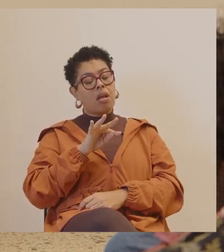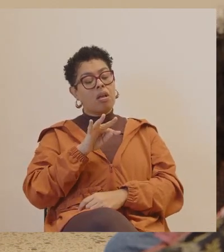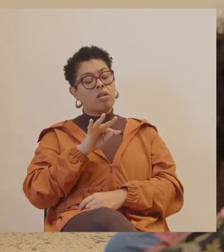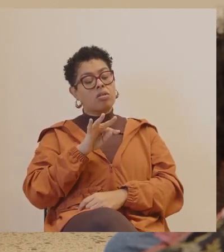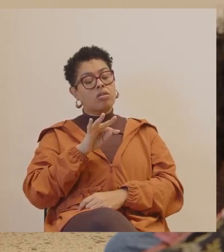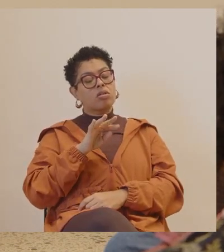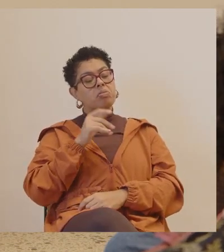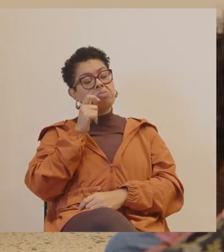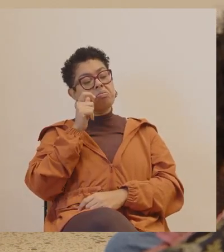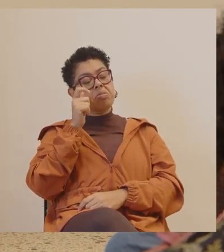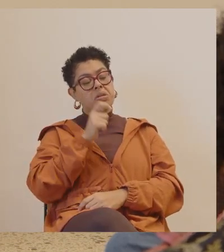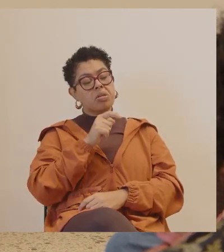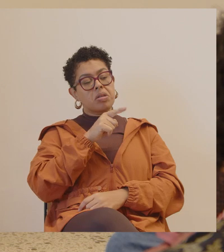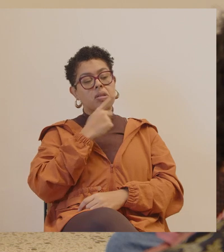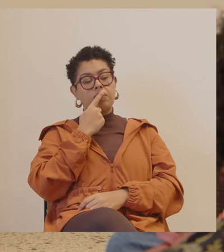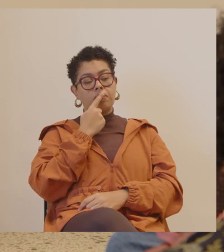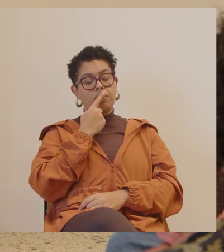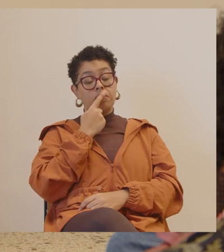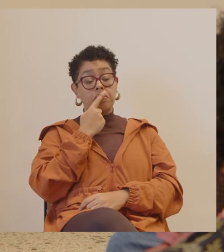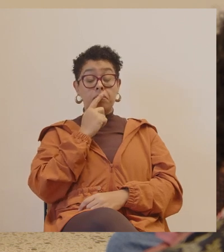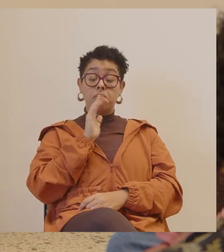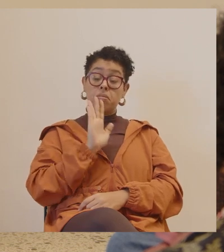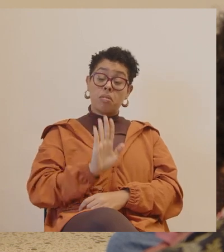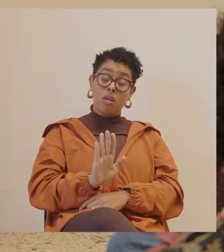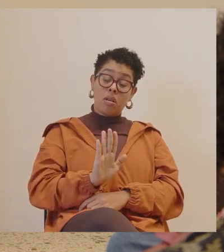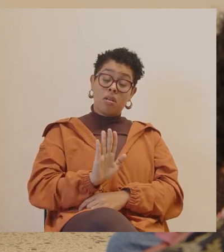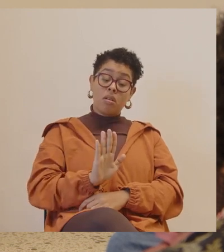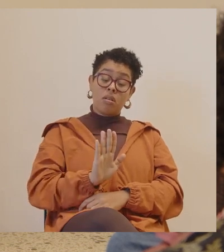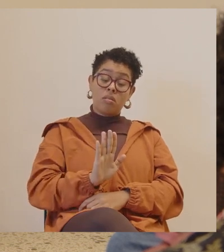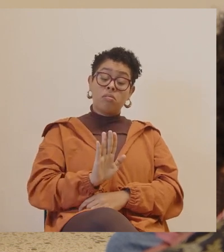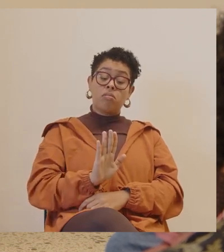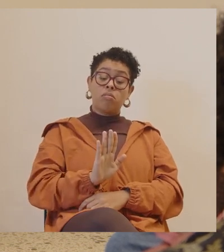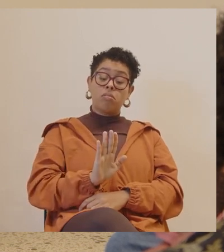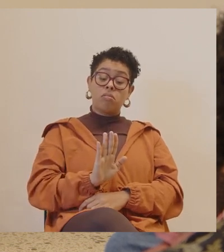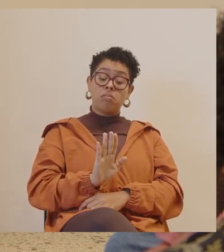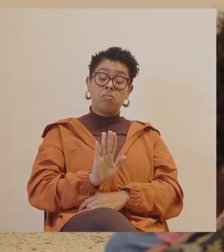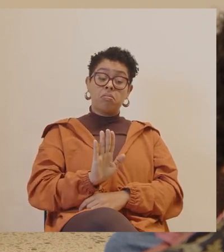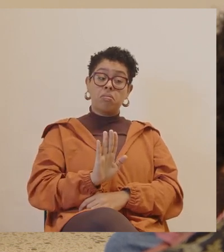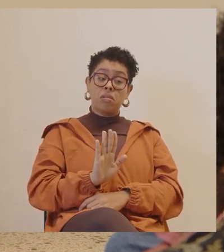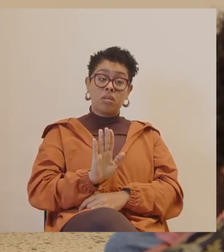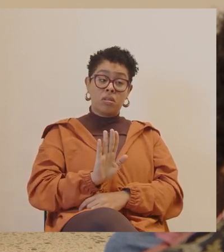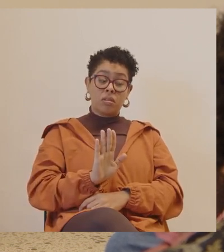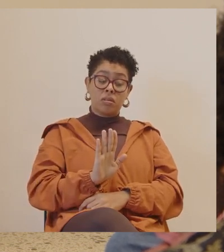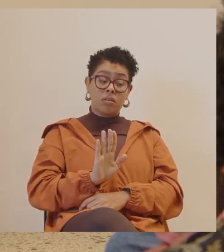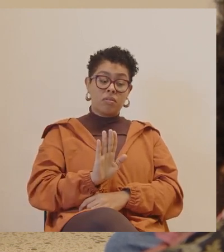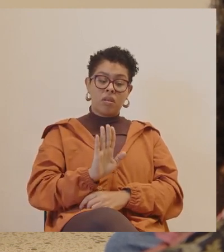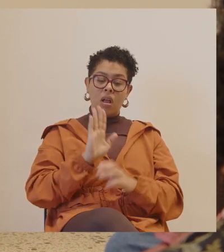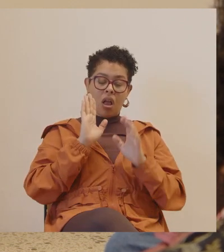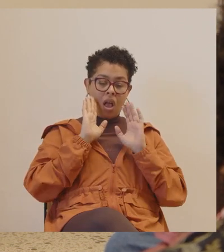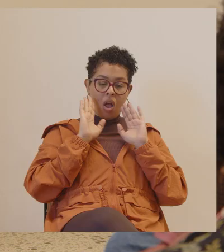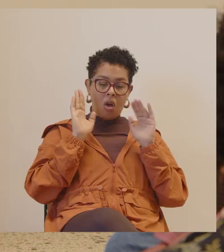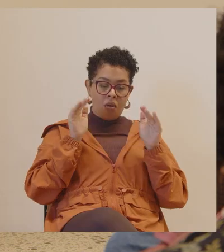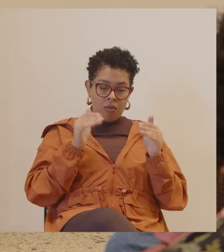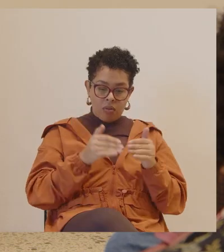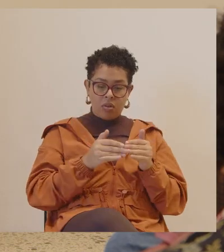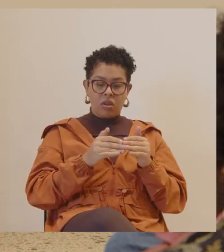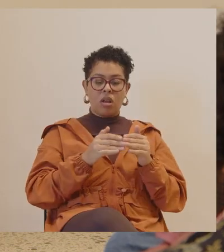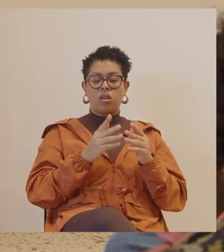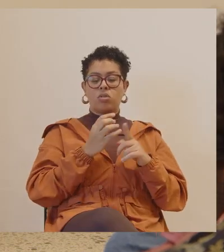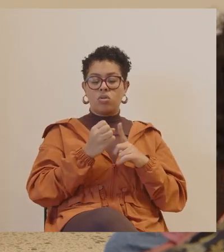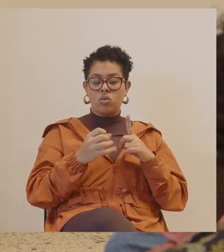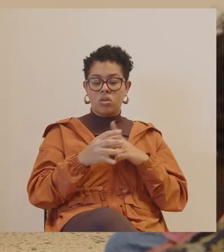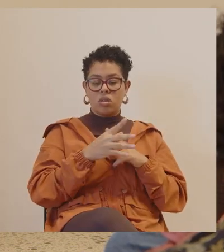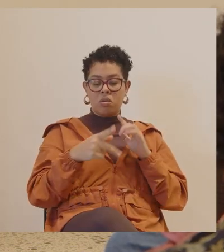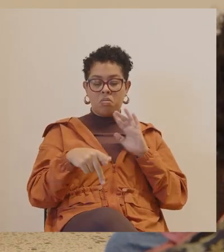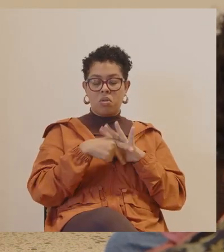né? Mas ele não está minimamente voltado para as questões sociais